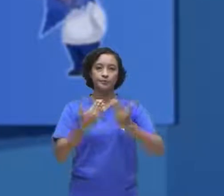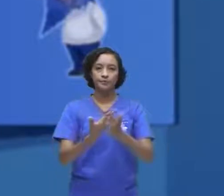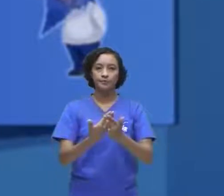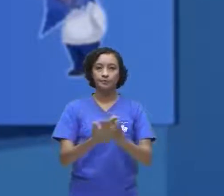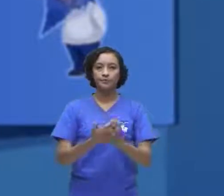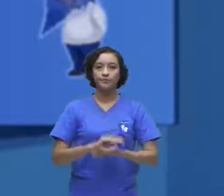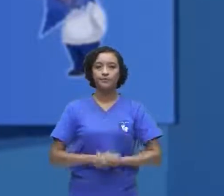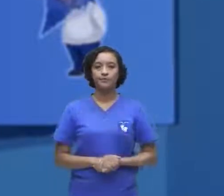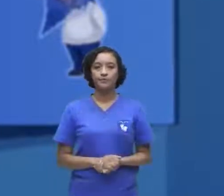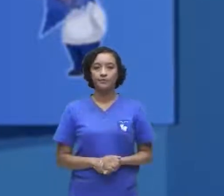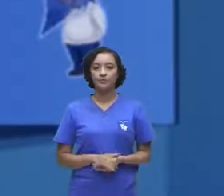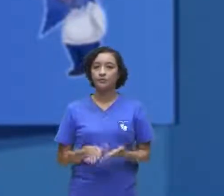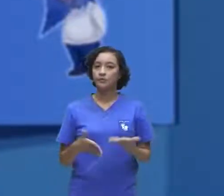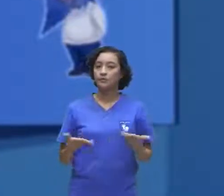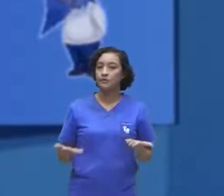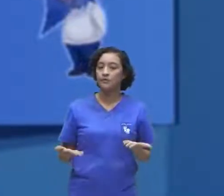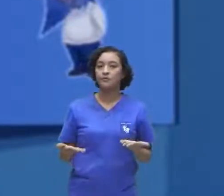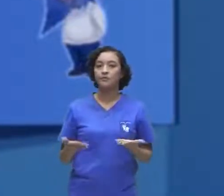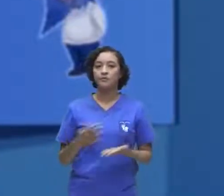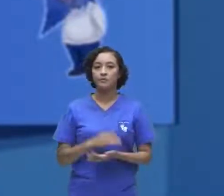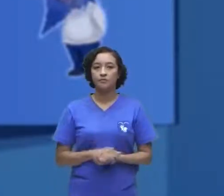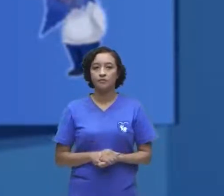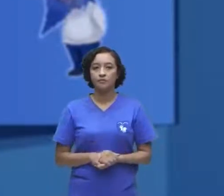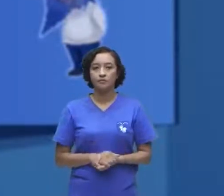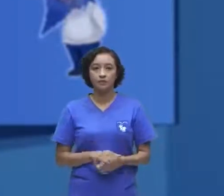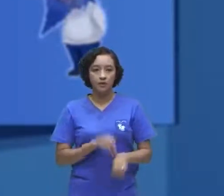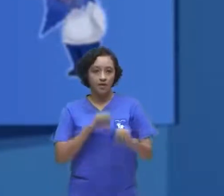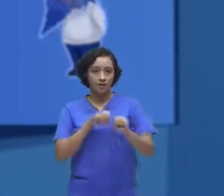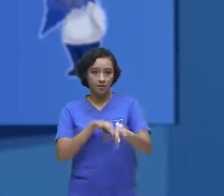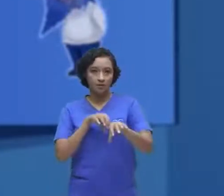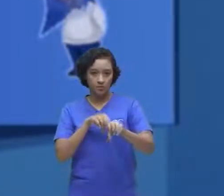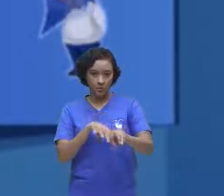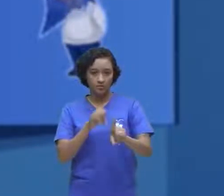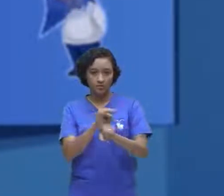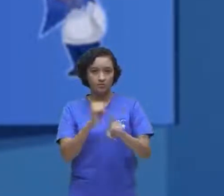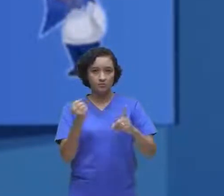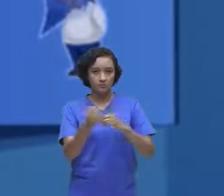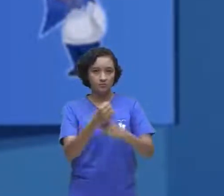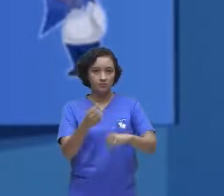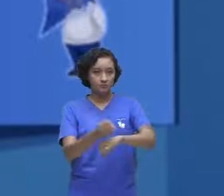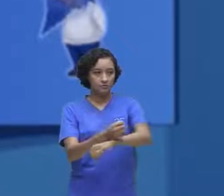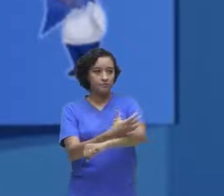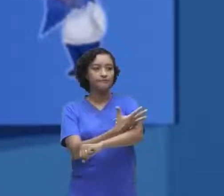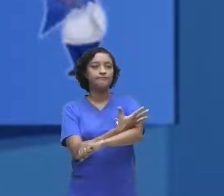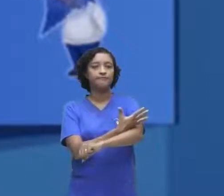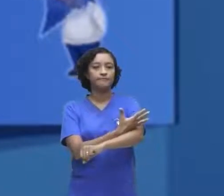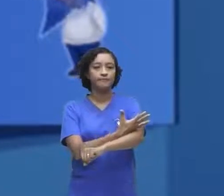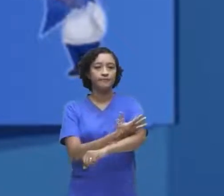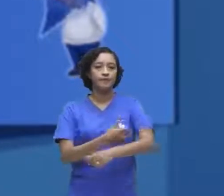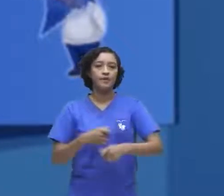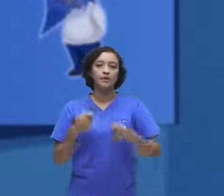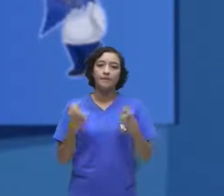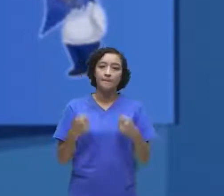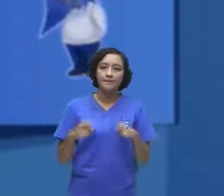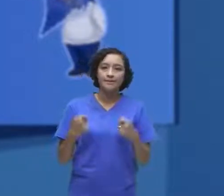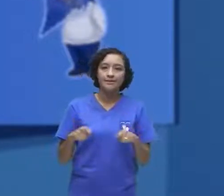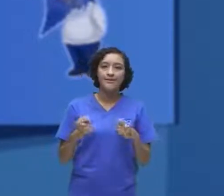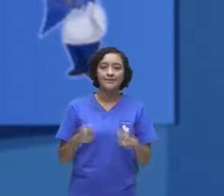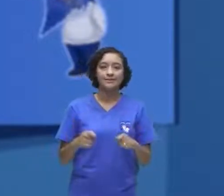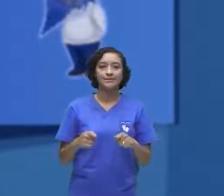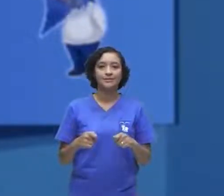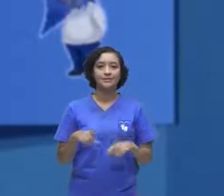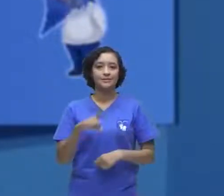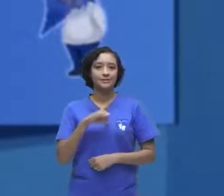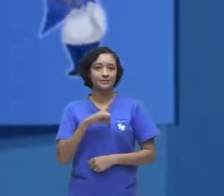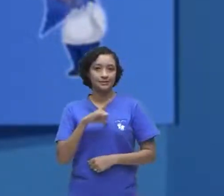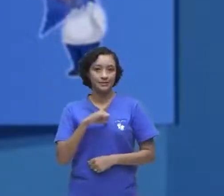essa parte, né, de a educação socioemocional, ela tem que ser algo que tem que existir